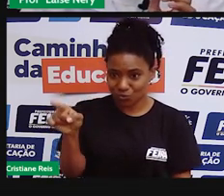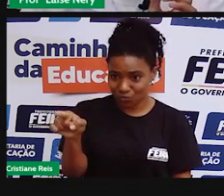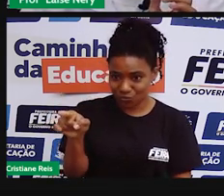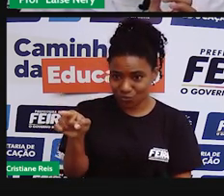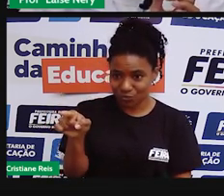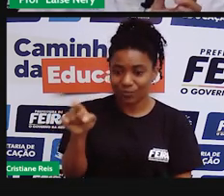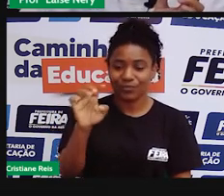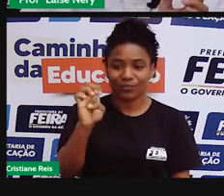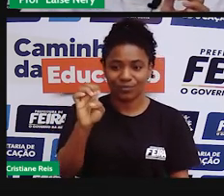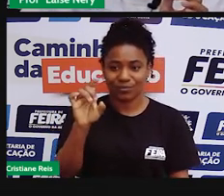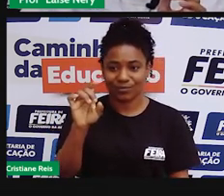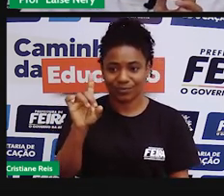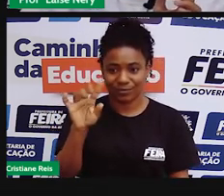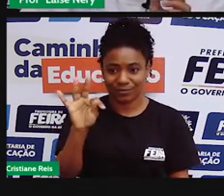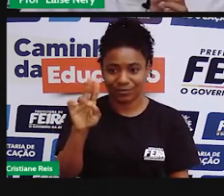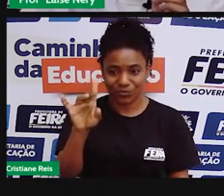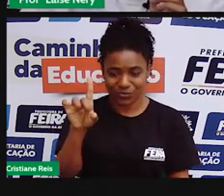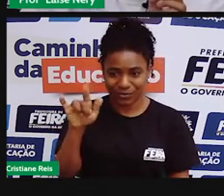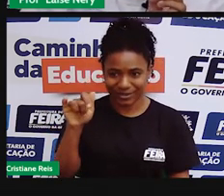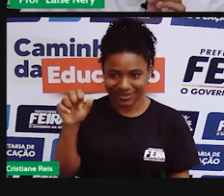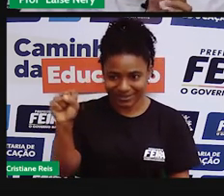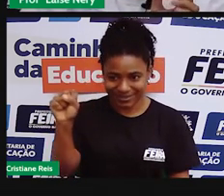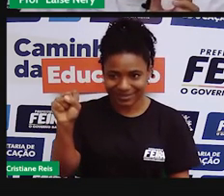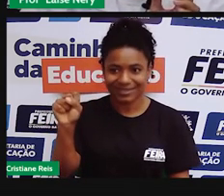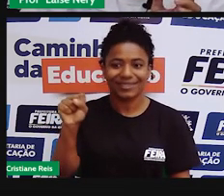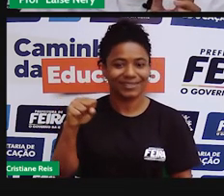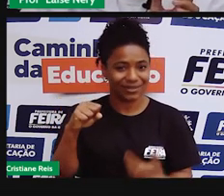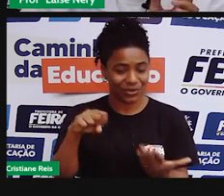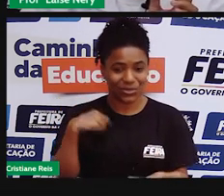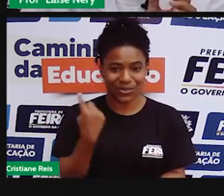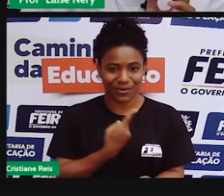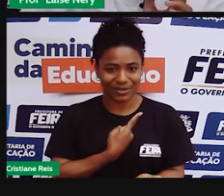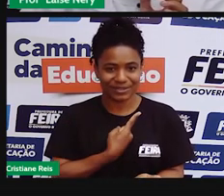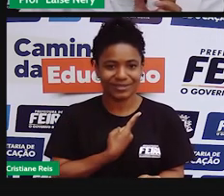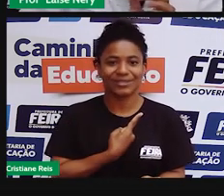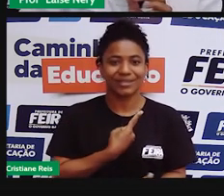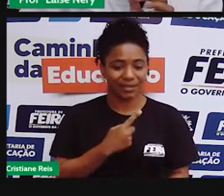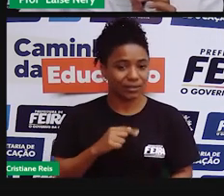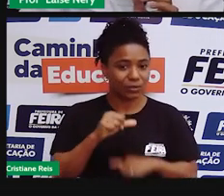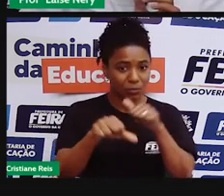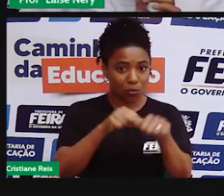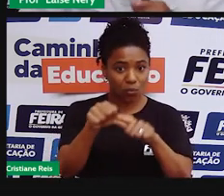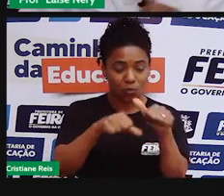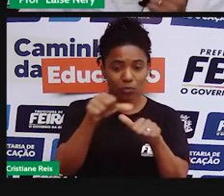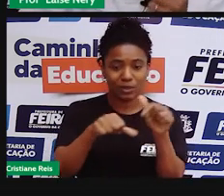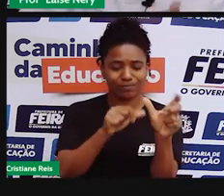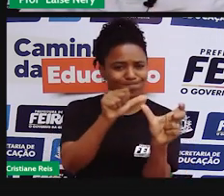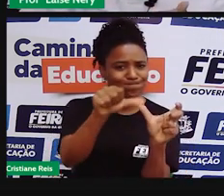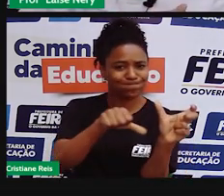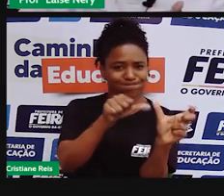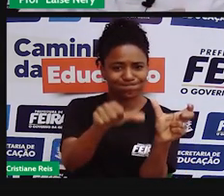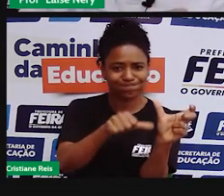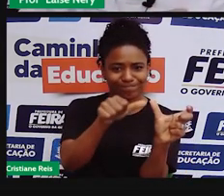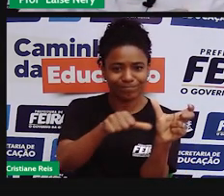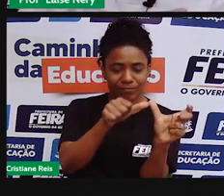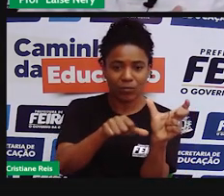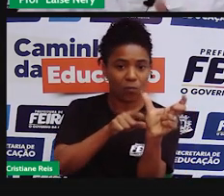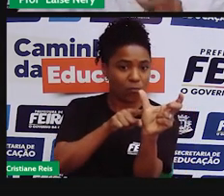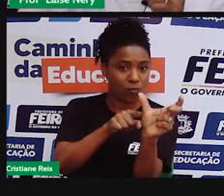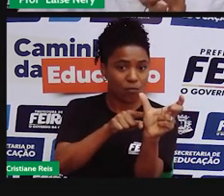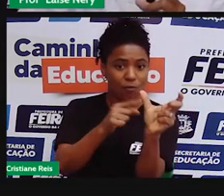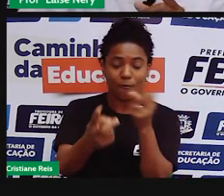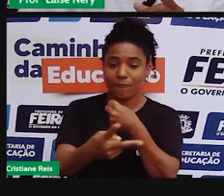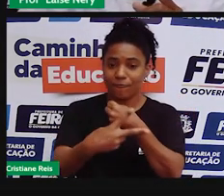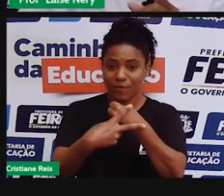ele é estuda Nós estudamos Voice estudar elas estudam o verbo É mesmo